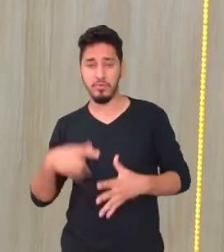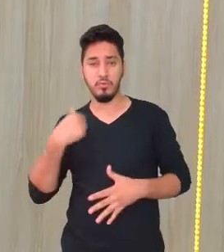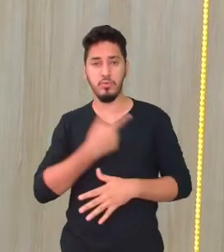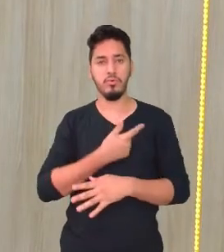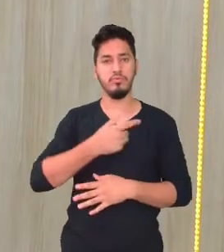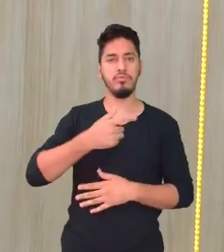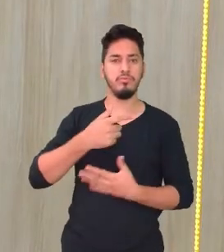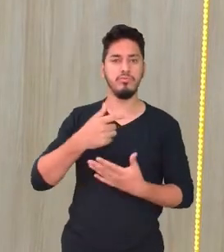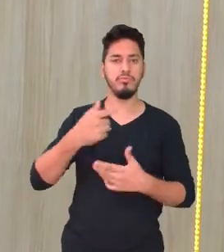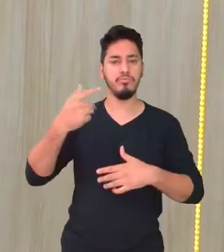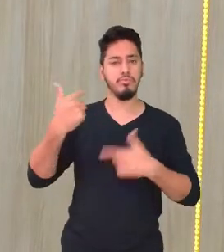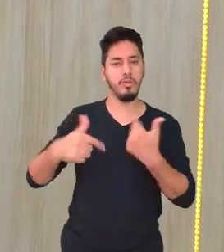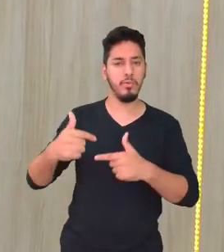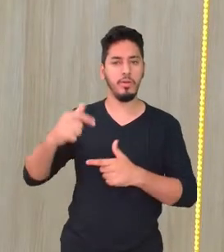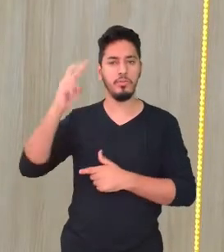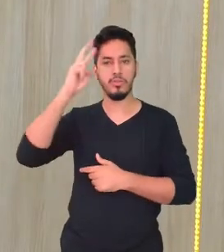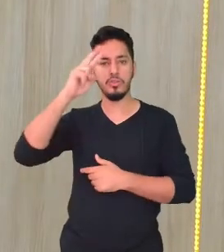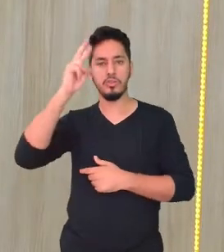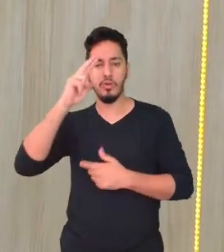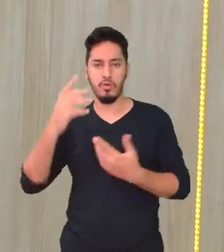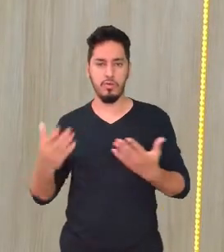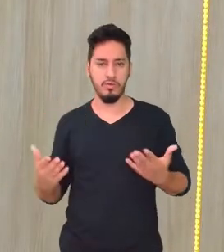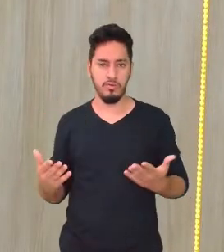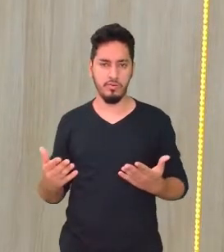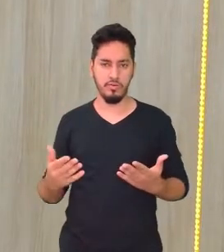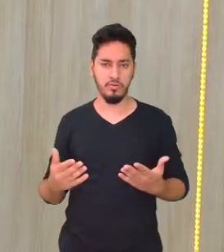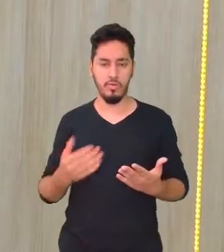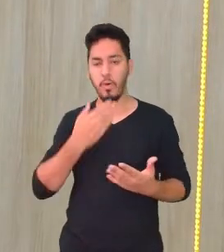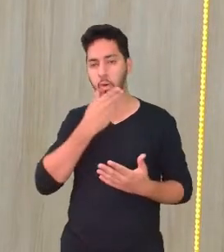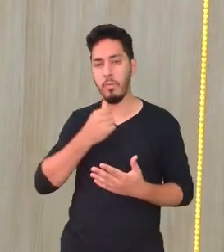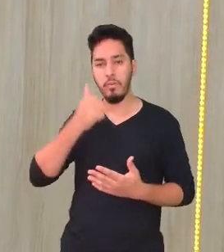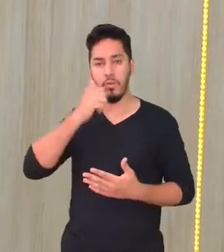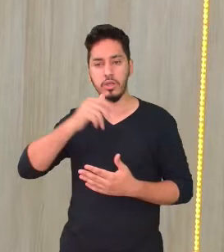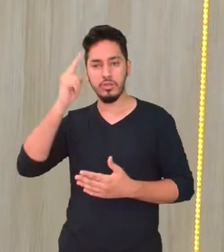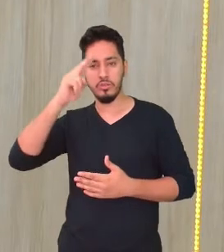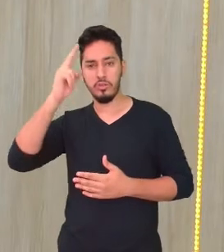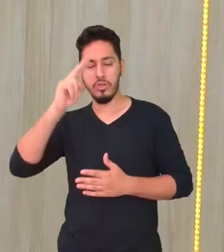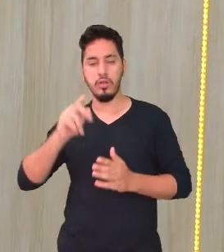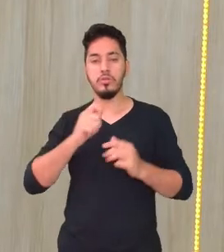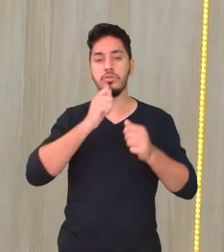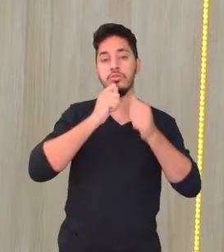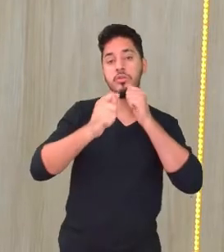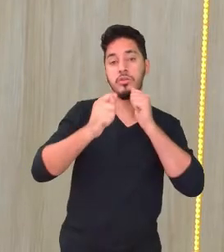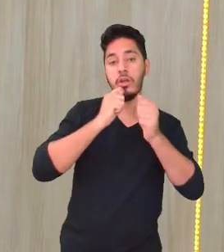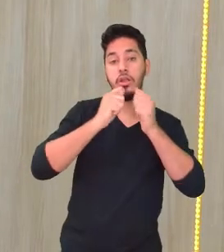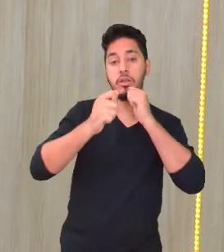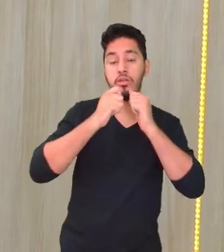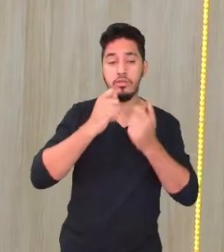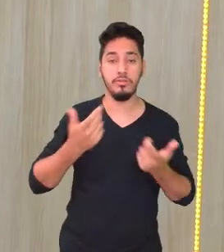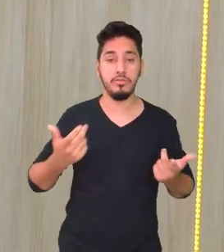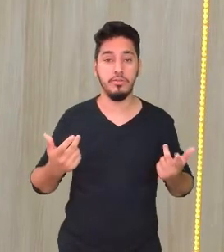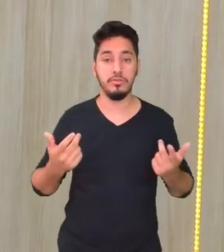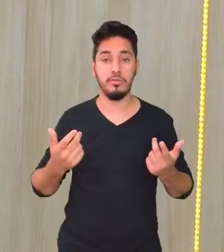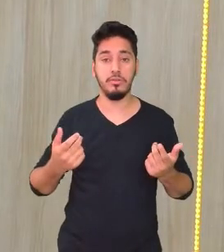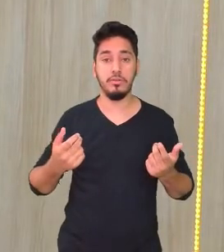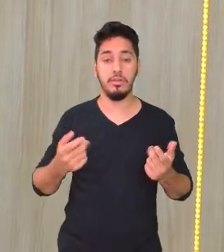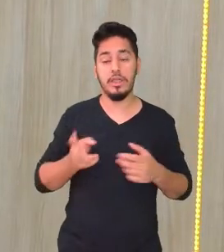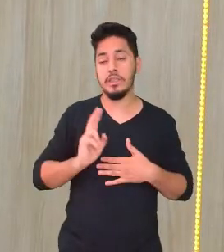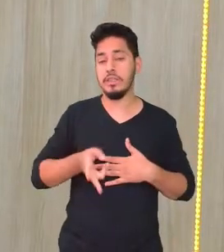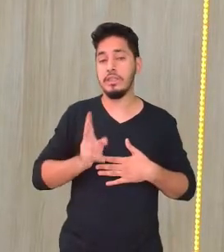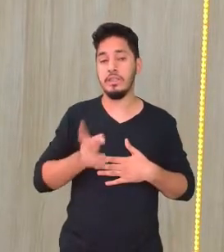como historiador, como dos historiadores, historiadoras, né? Dos jornalistas, né? Que tem que estar o tempo